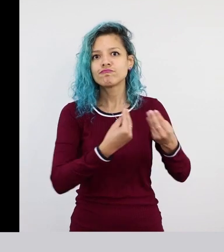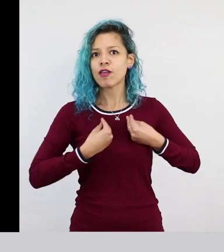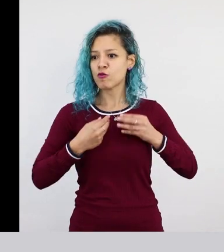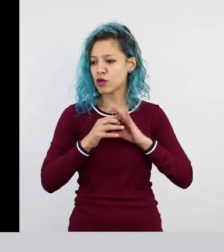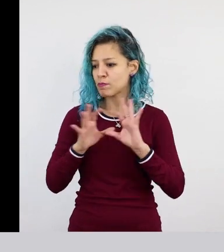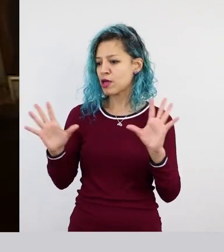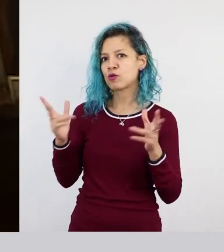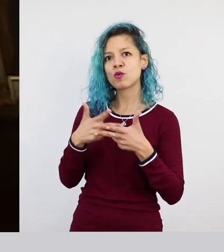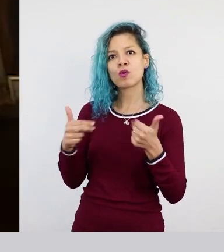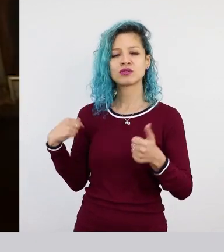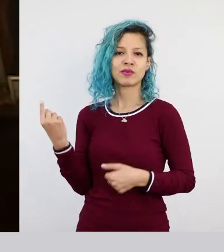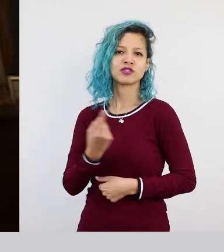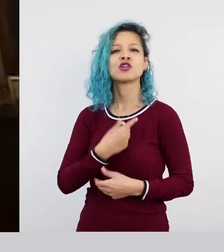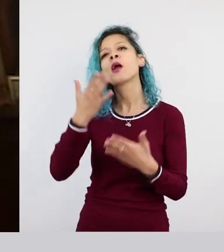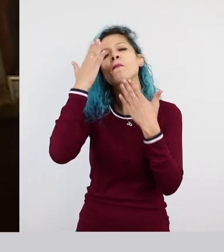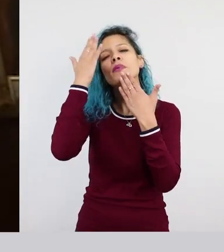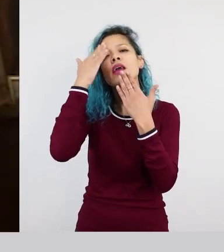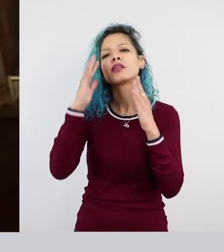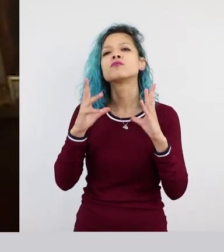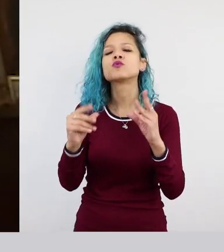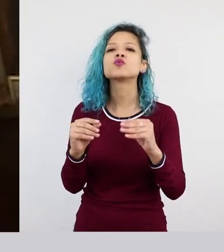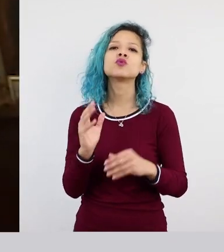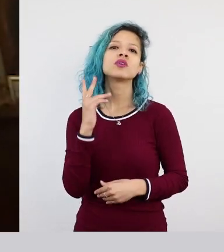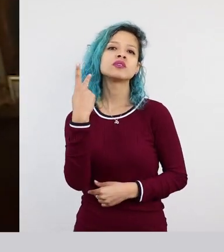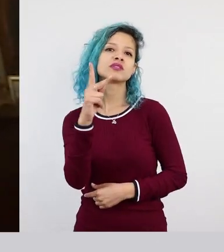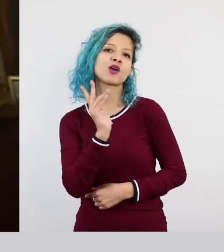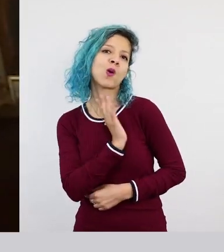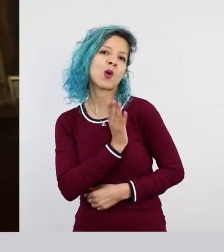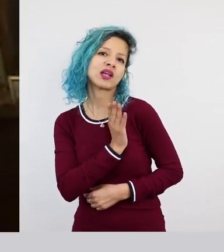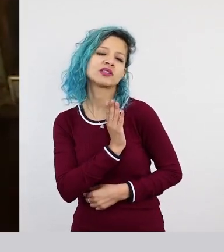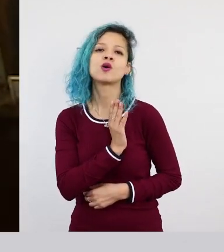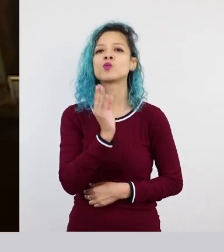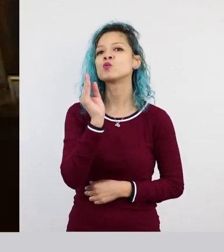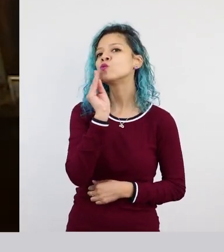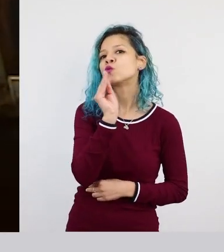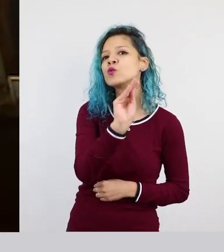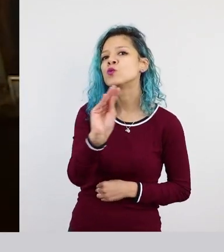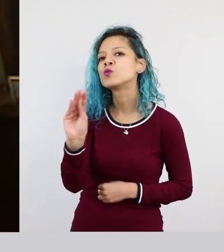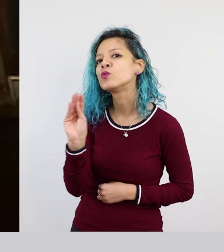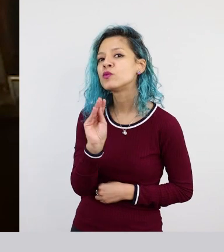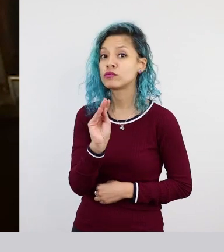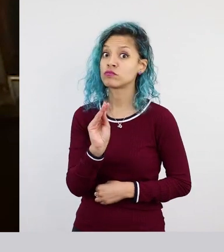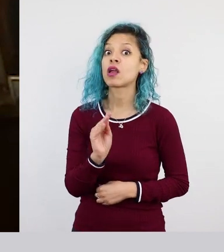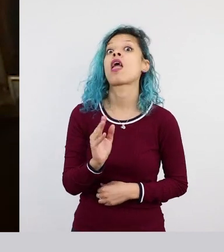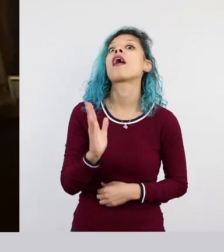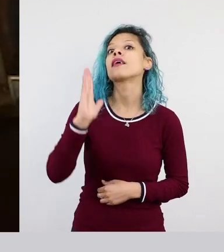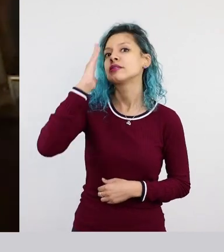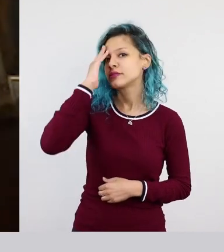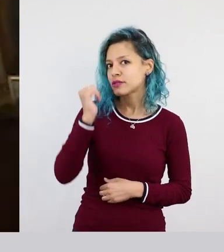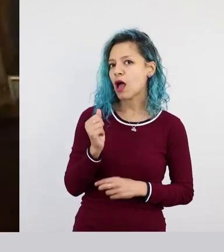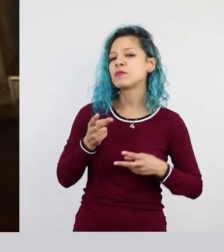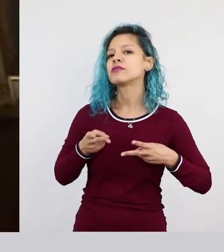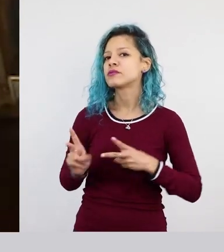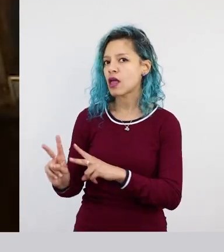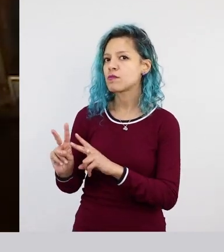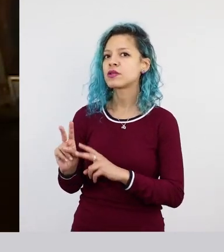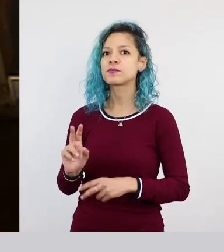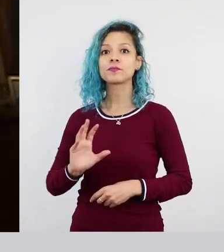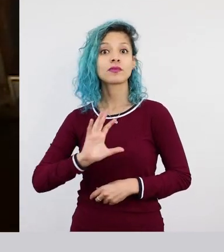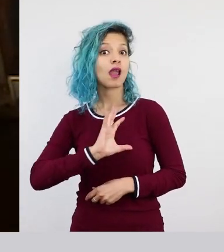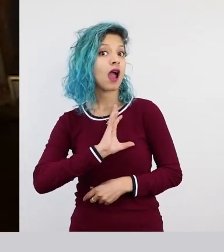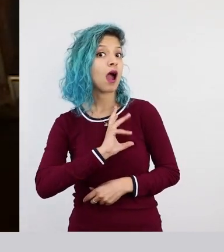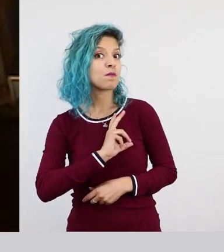para a gente. Obrigada por tudo, um beijo no coração de vocês, e saibam sempre que